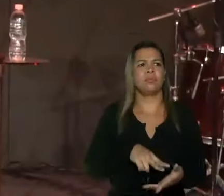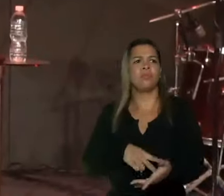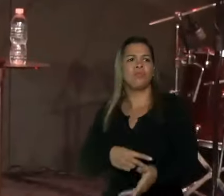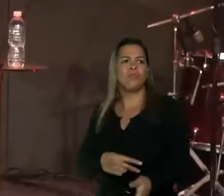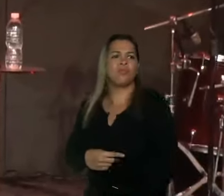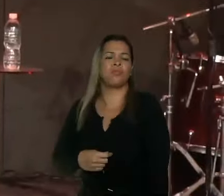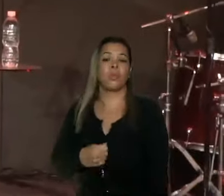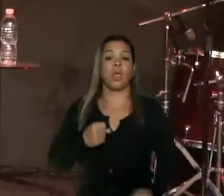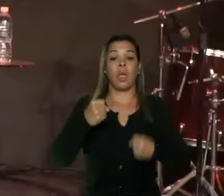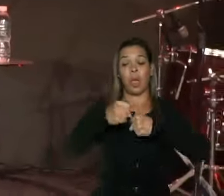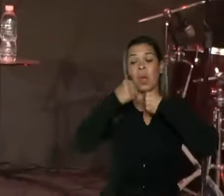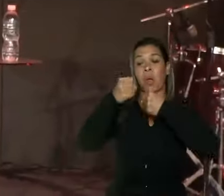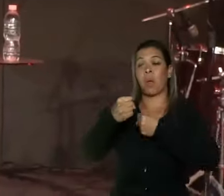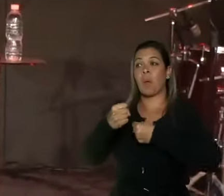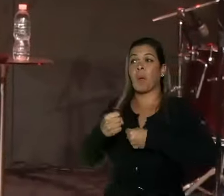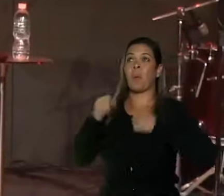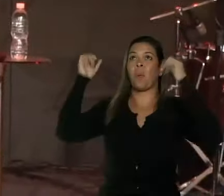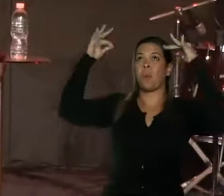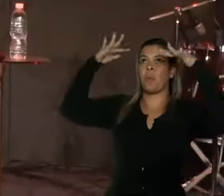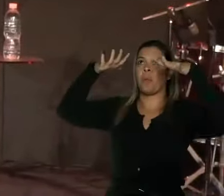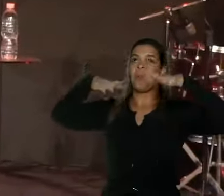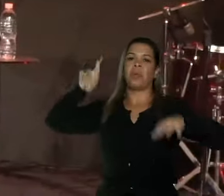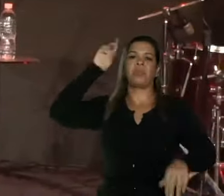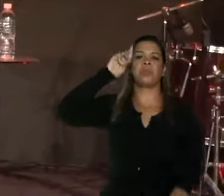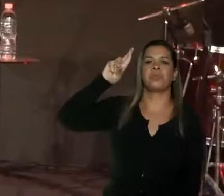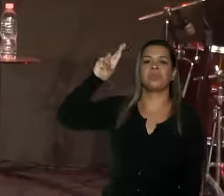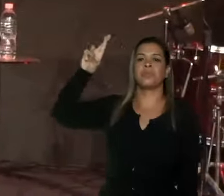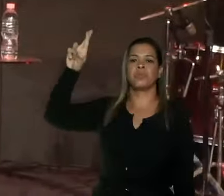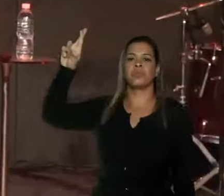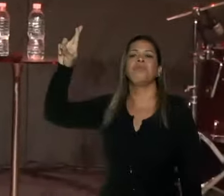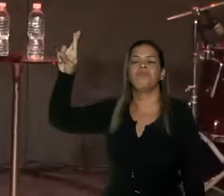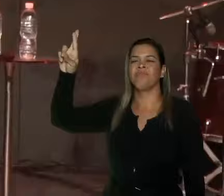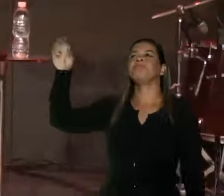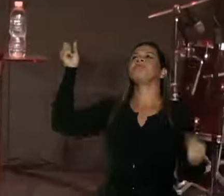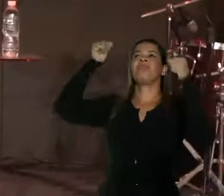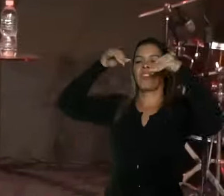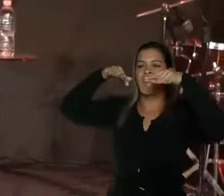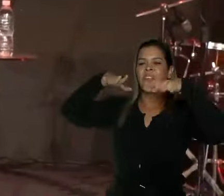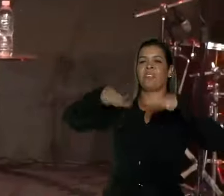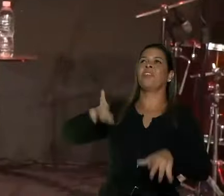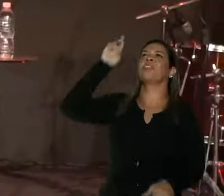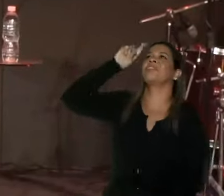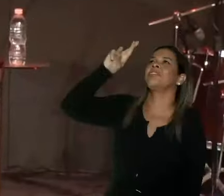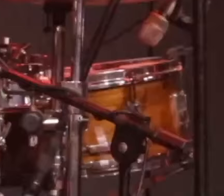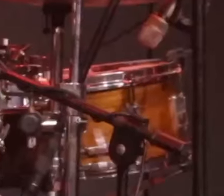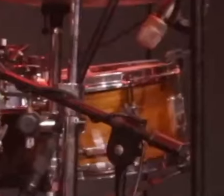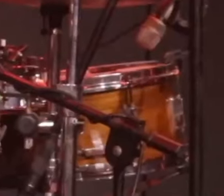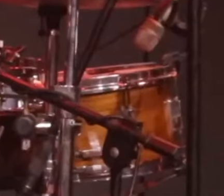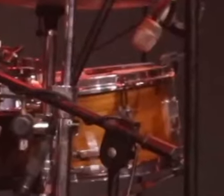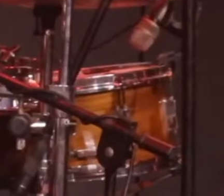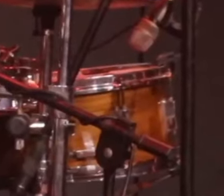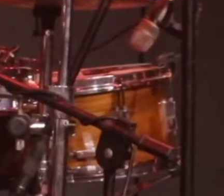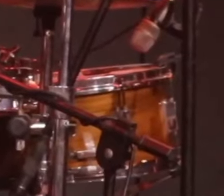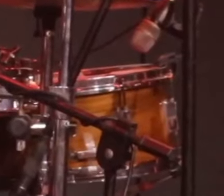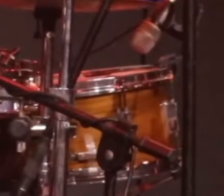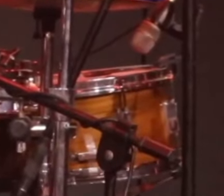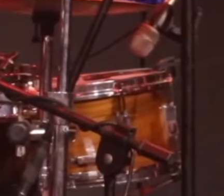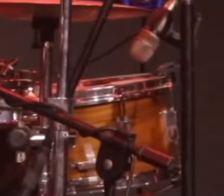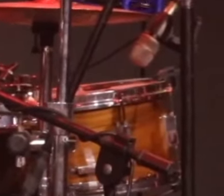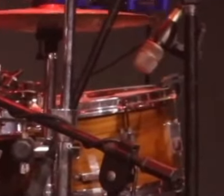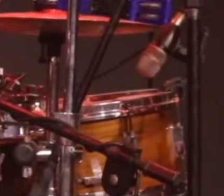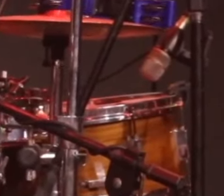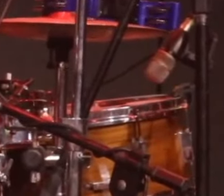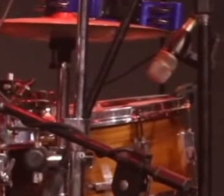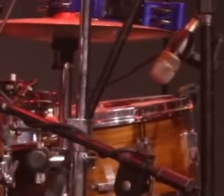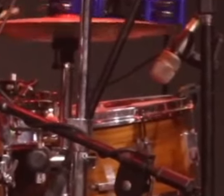Pois pela graça nos salvou, pela graça perdoou, pela graça